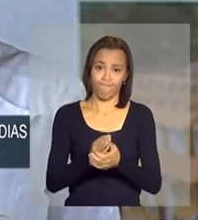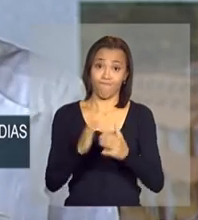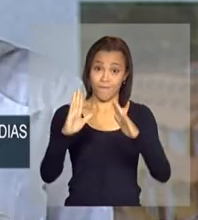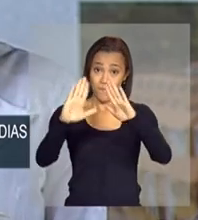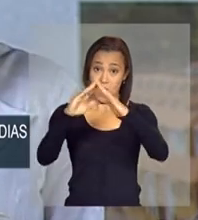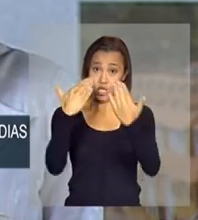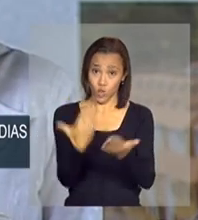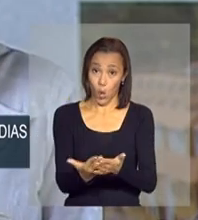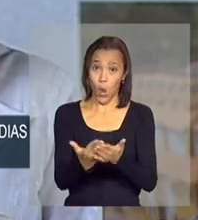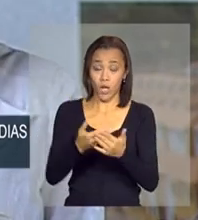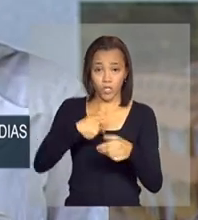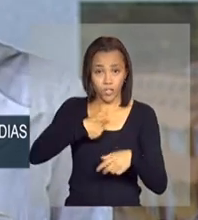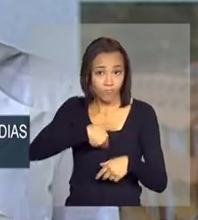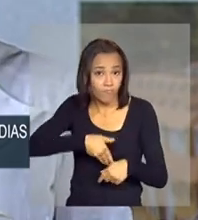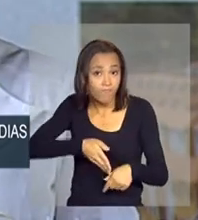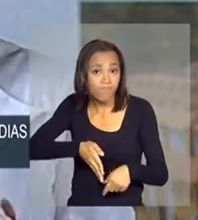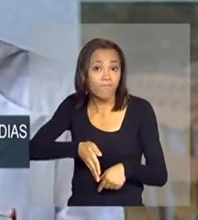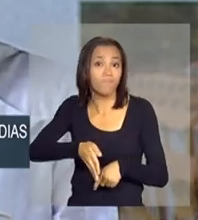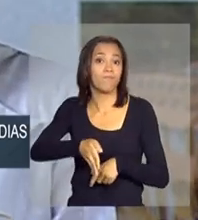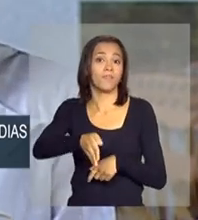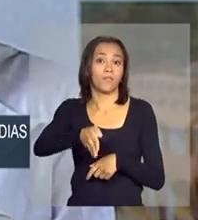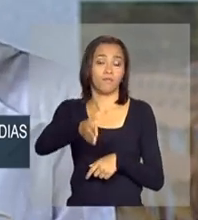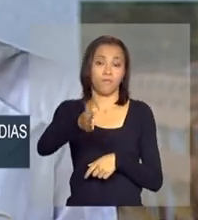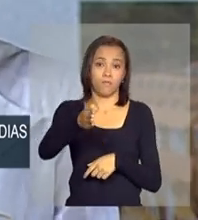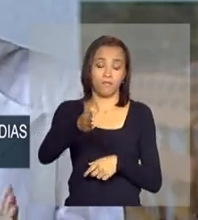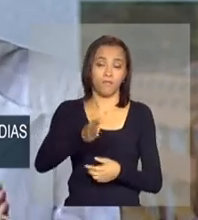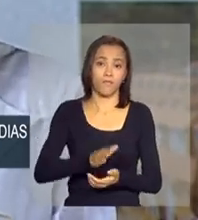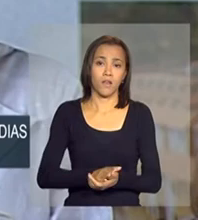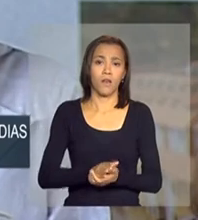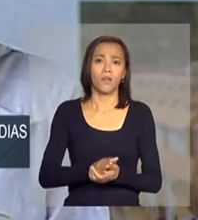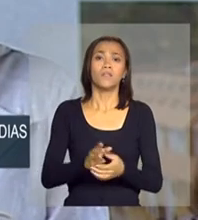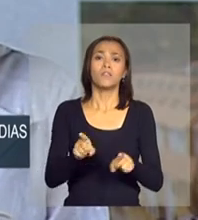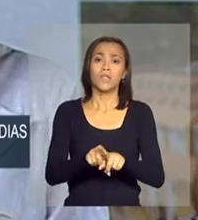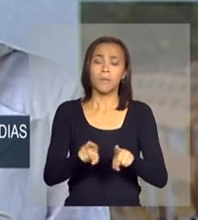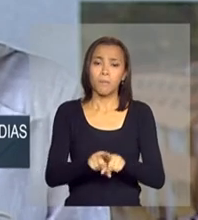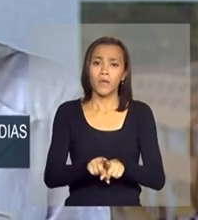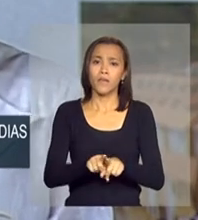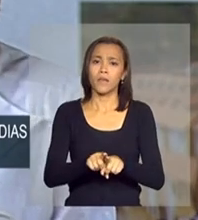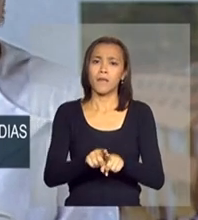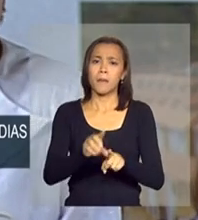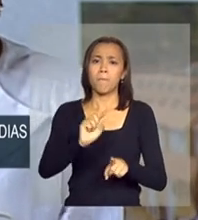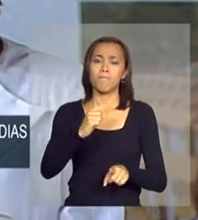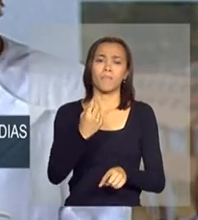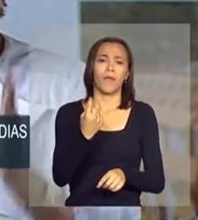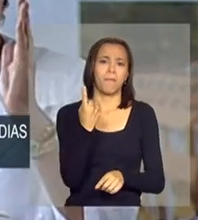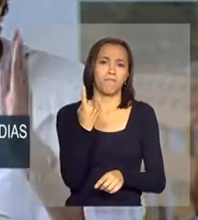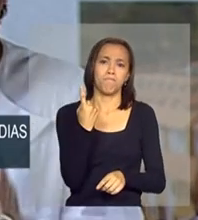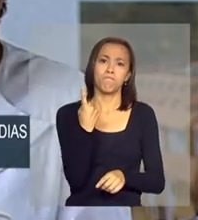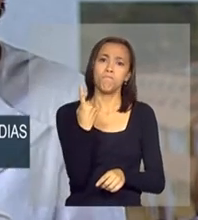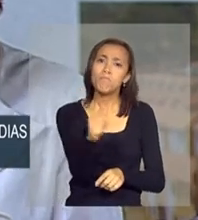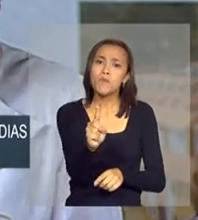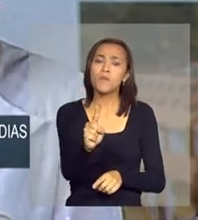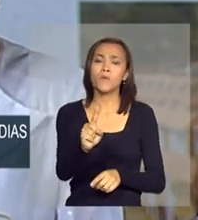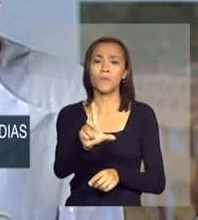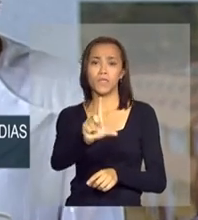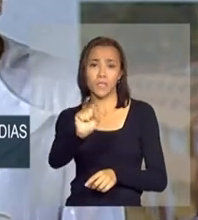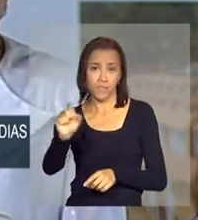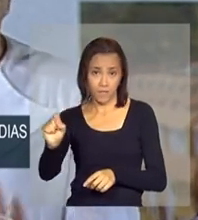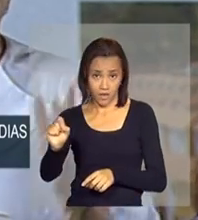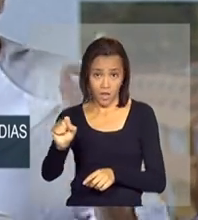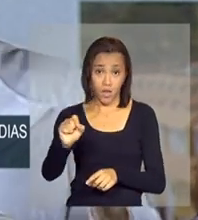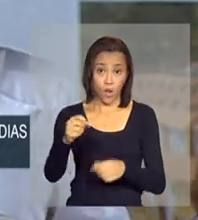escola nós estamos ofertando aqui mil e cem ônibus escolares